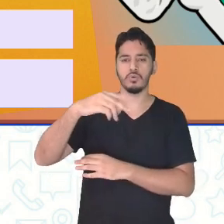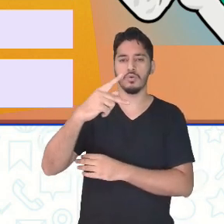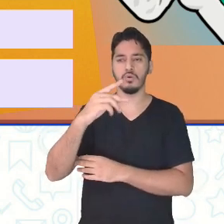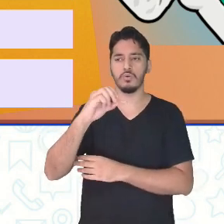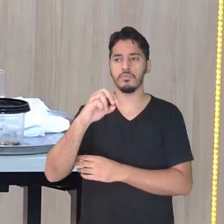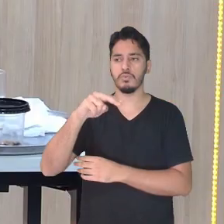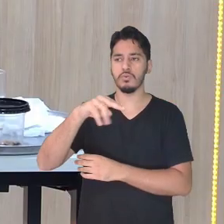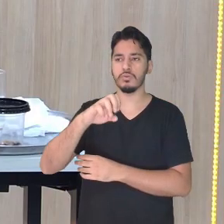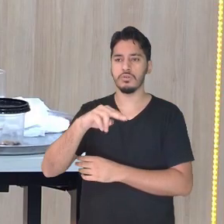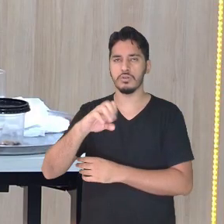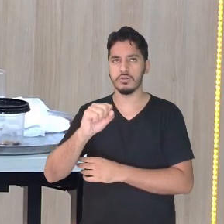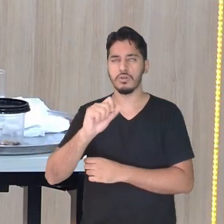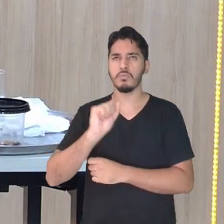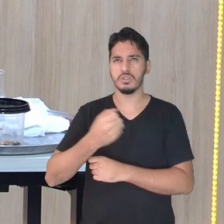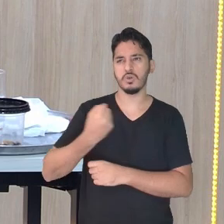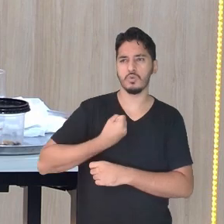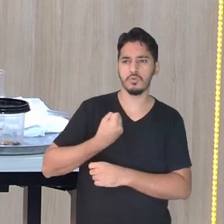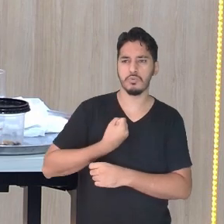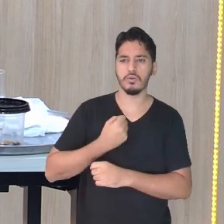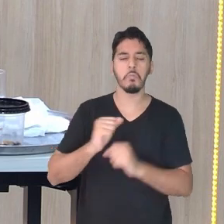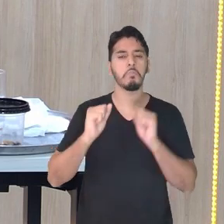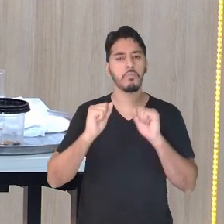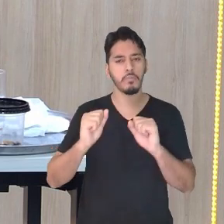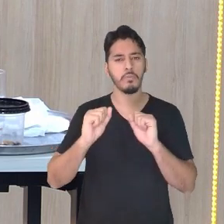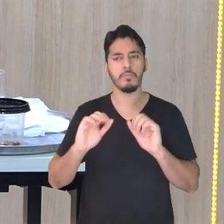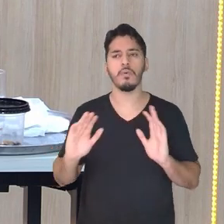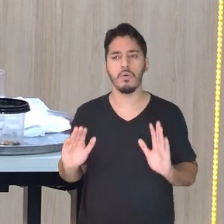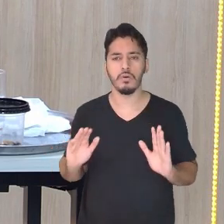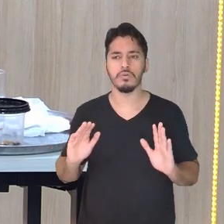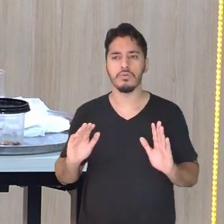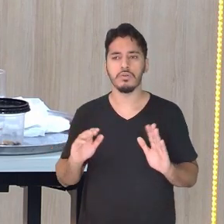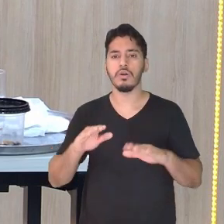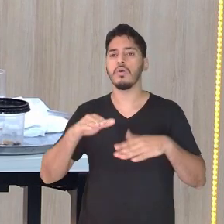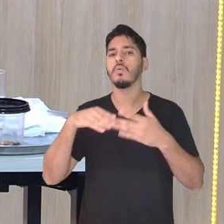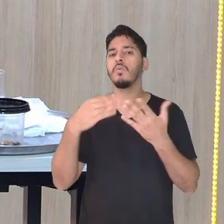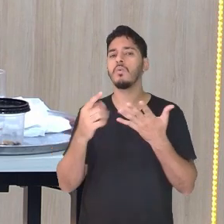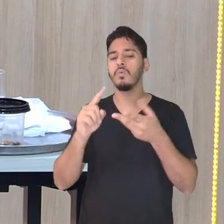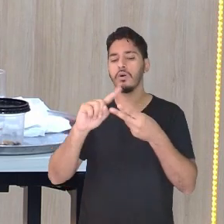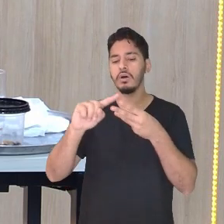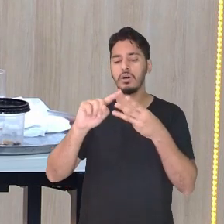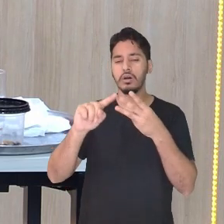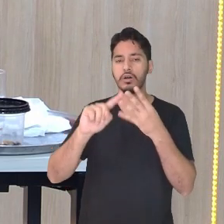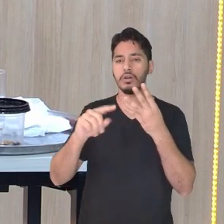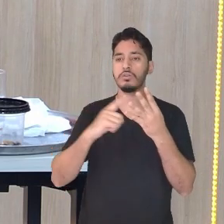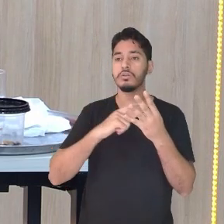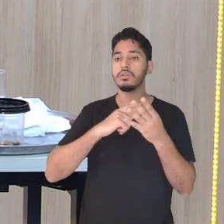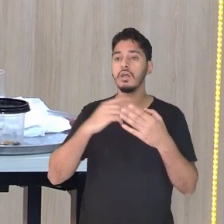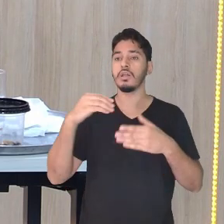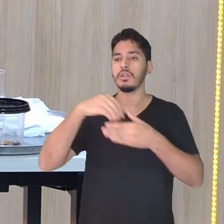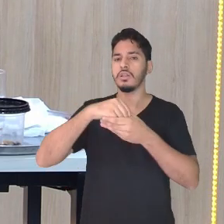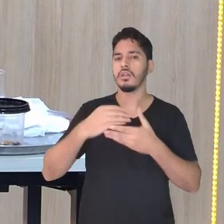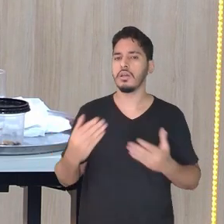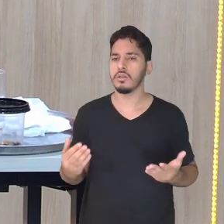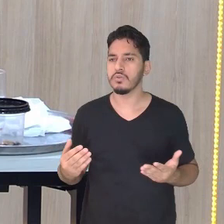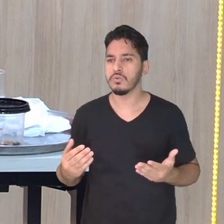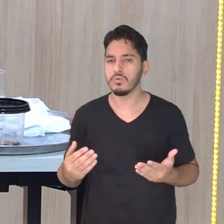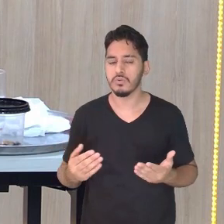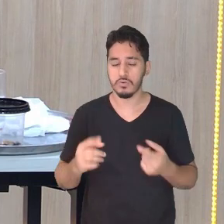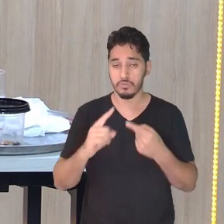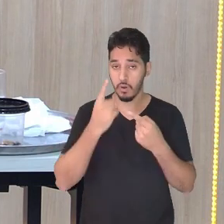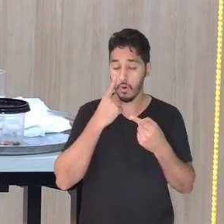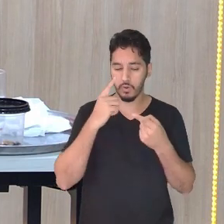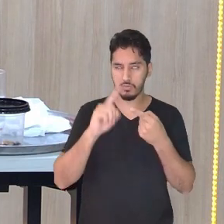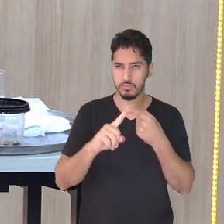com número, professora? Pode, porque já está escrito aí. E aí, quantos componentes tem nesse exemplo da estrelinha? Vamos